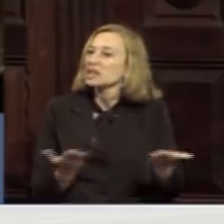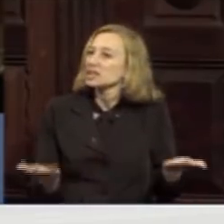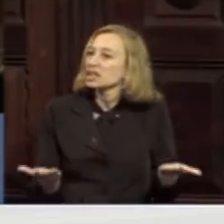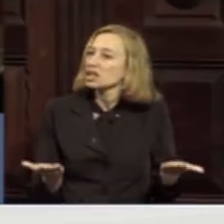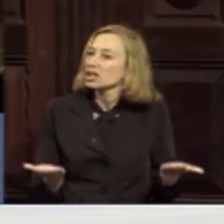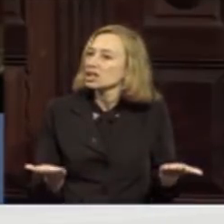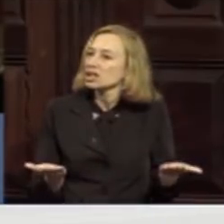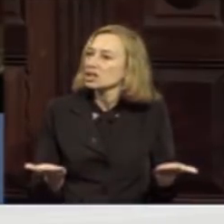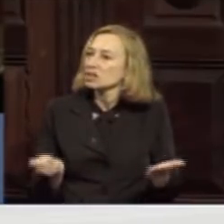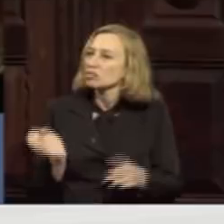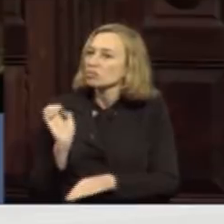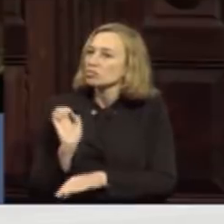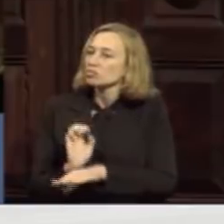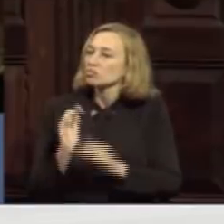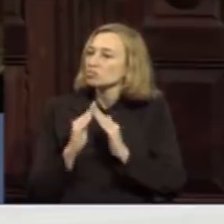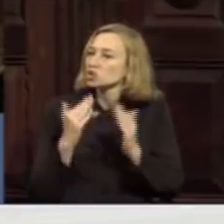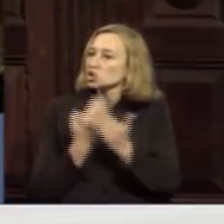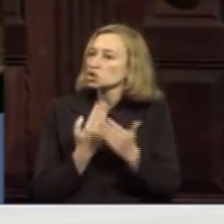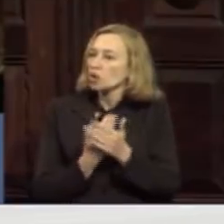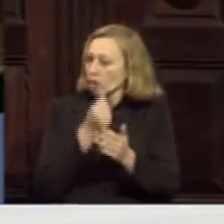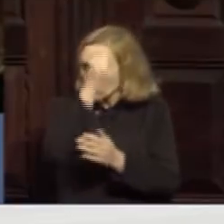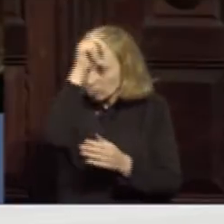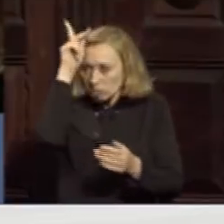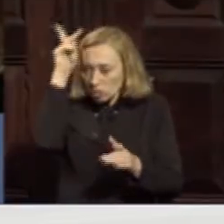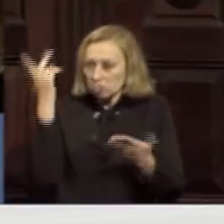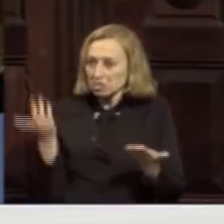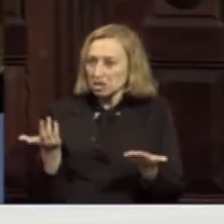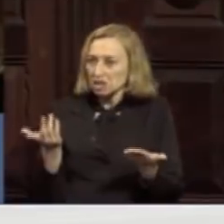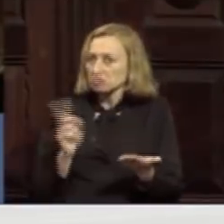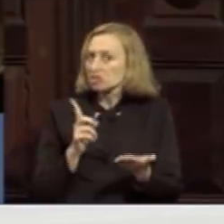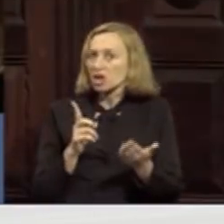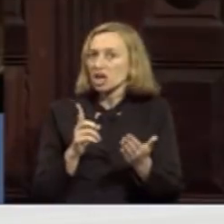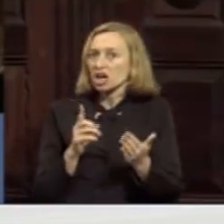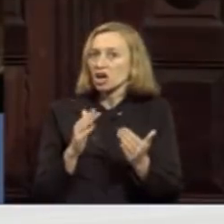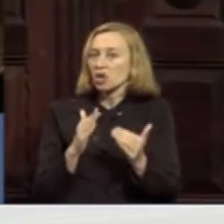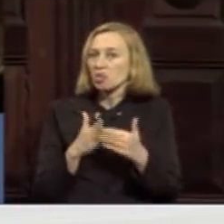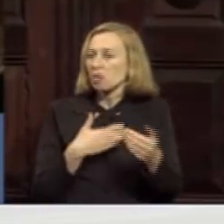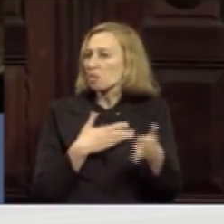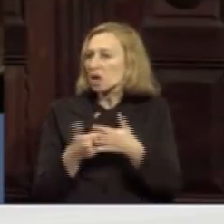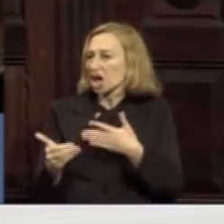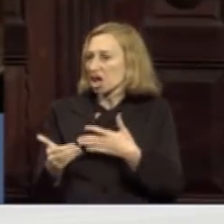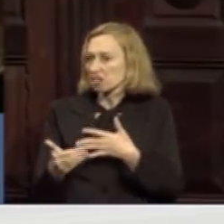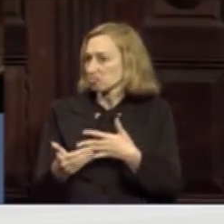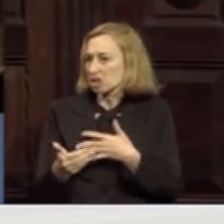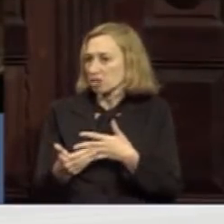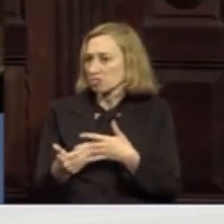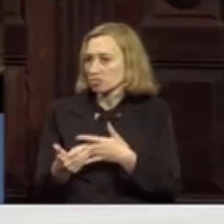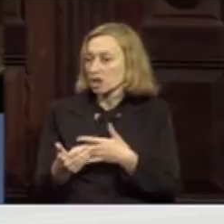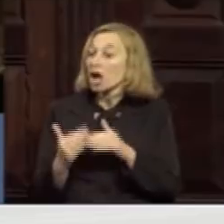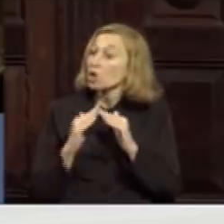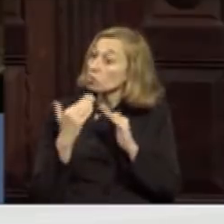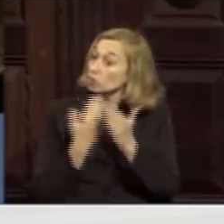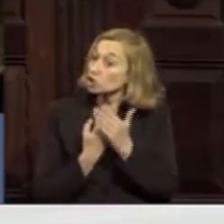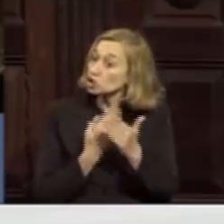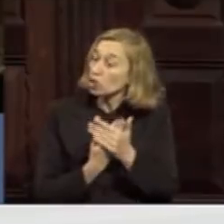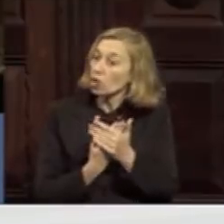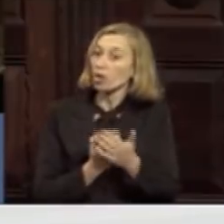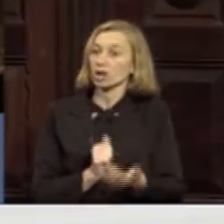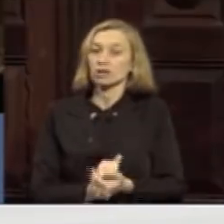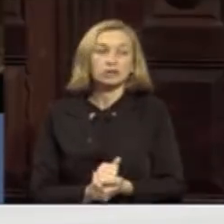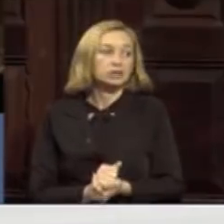pública. E neste caso, não é uma escola pública qualquer, aliás, nenhuma escola pública é qualquer, mas é uma escola que tem um